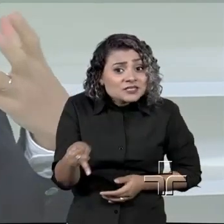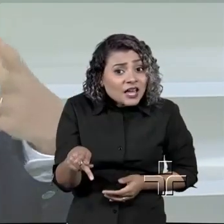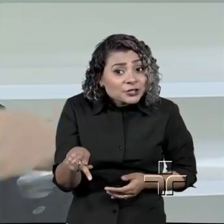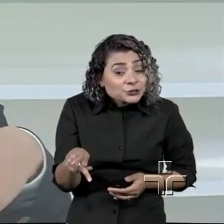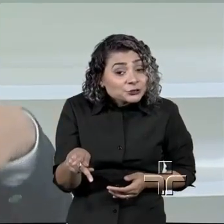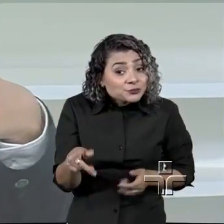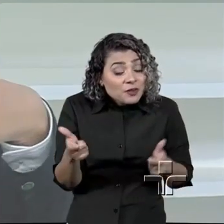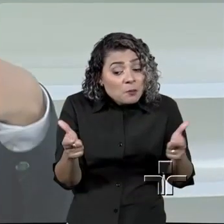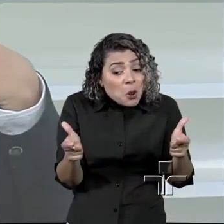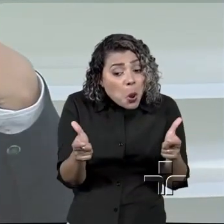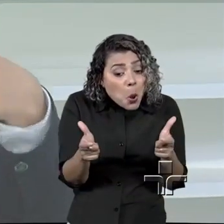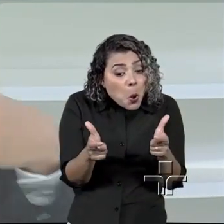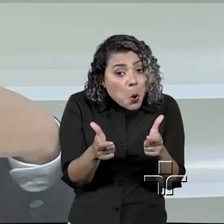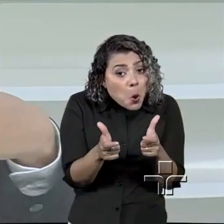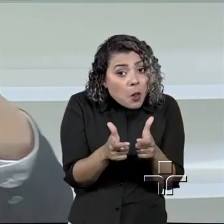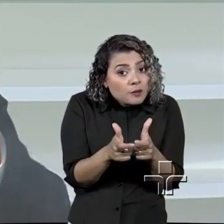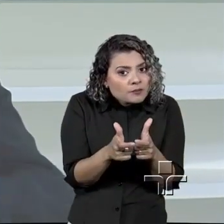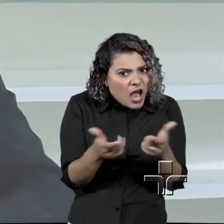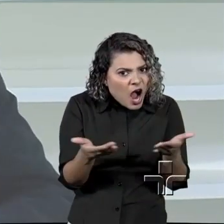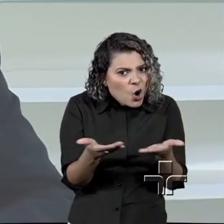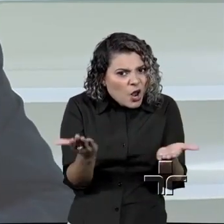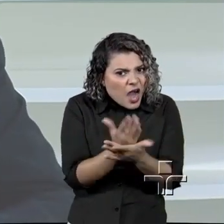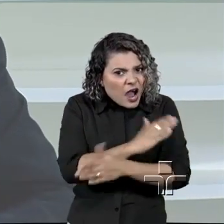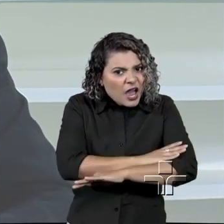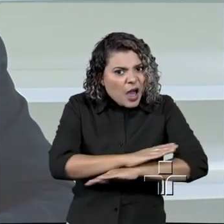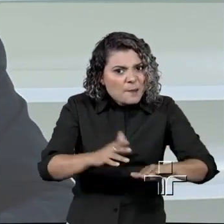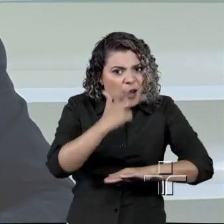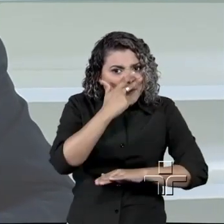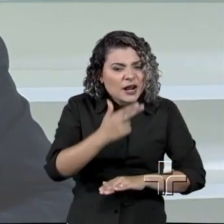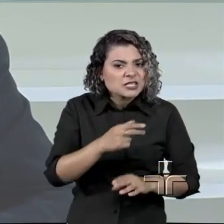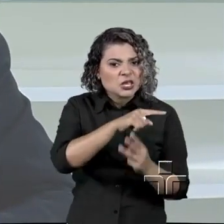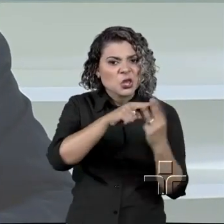Seria um momento de acabar com esse caciquismo dentro do PSDB?